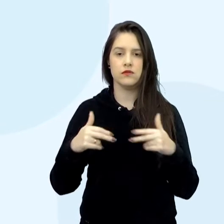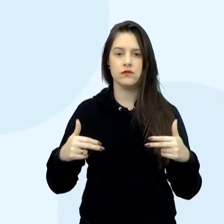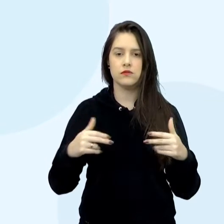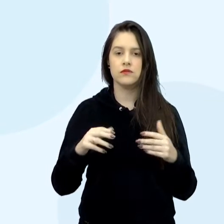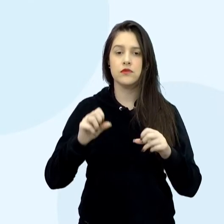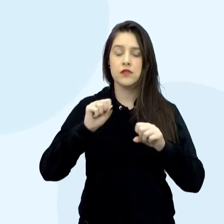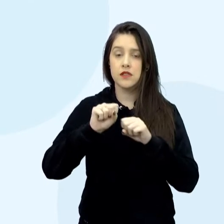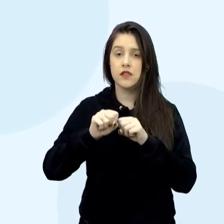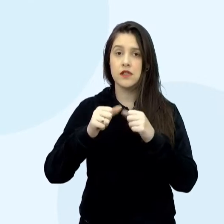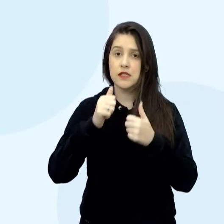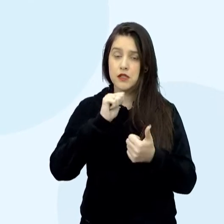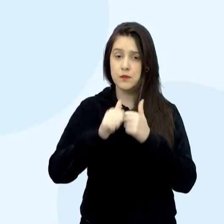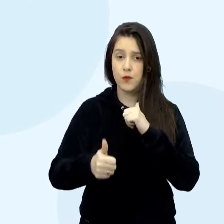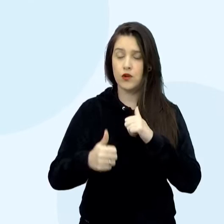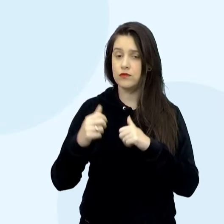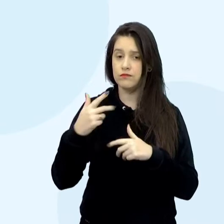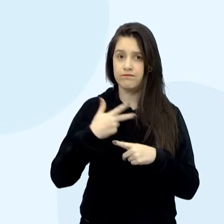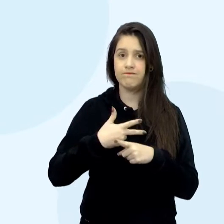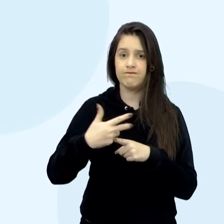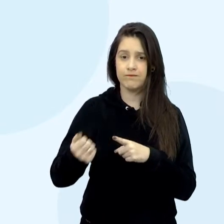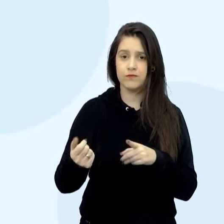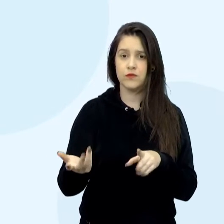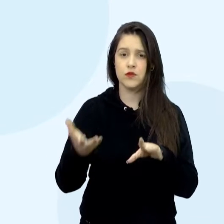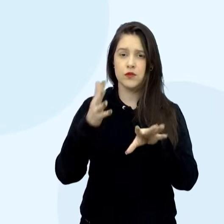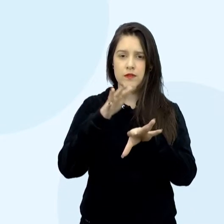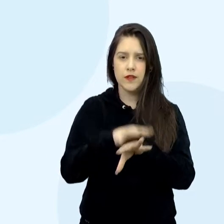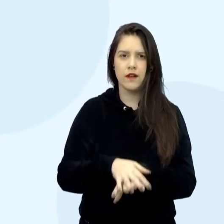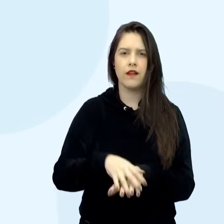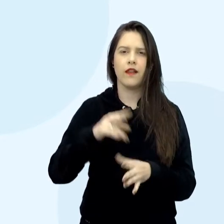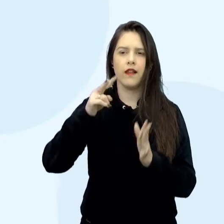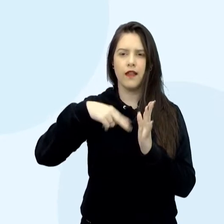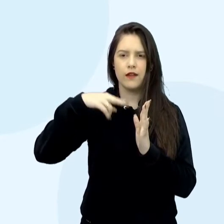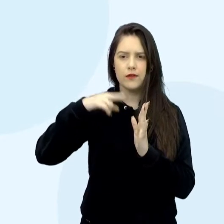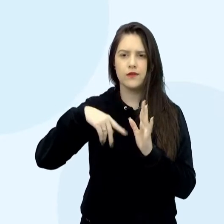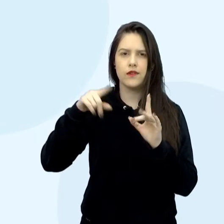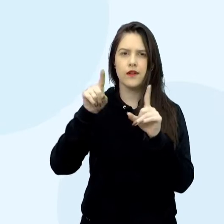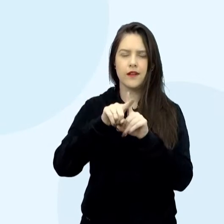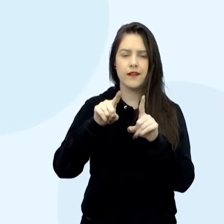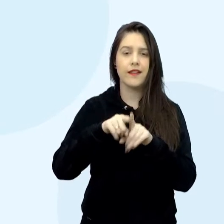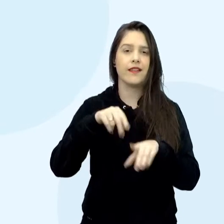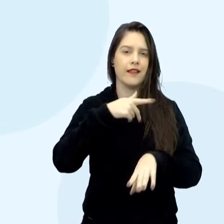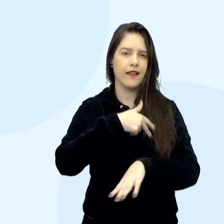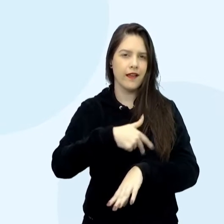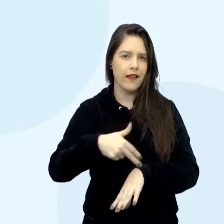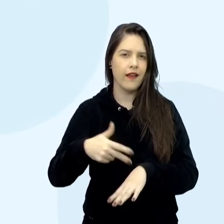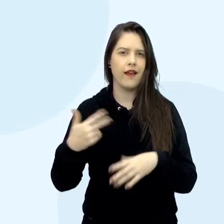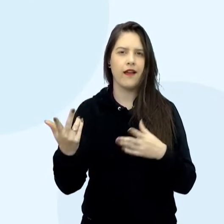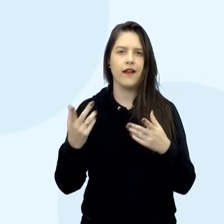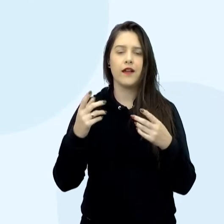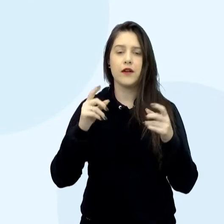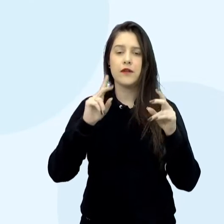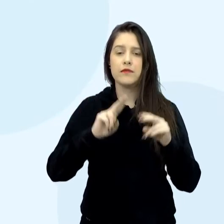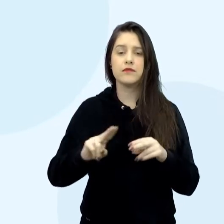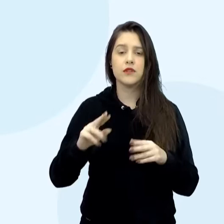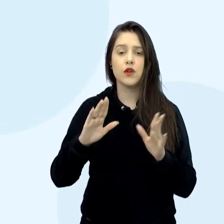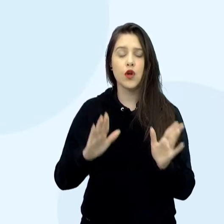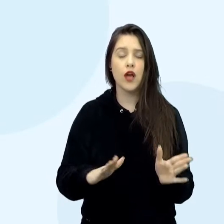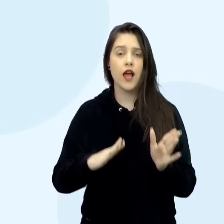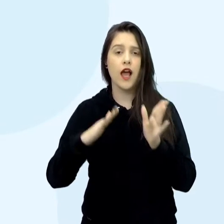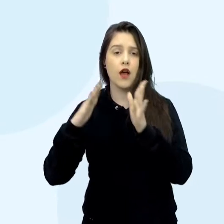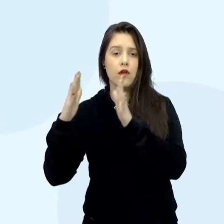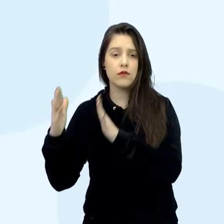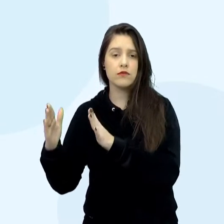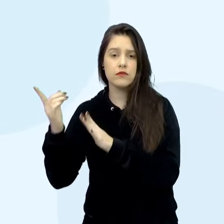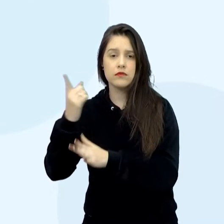ser um processo de inclusão, escrito por Ana Beatriz Silva da Rosa, em 11 de março, e ao lado o link